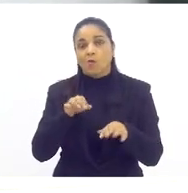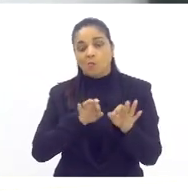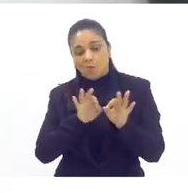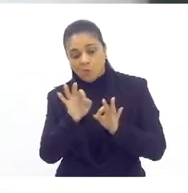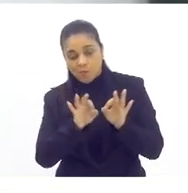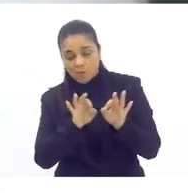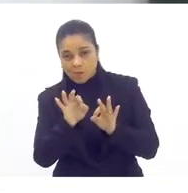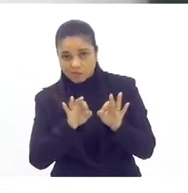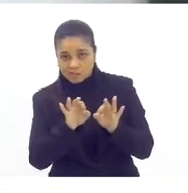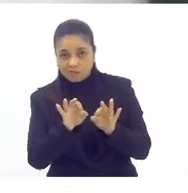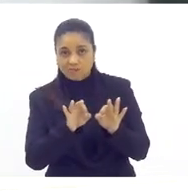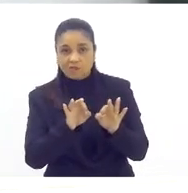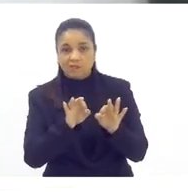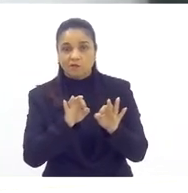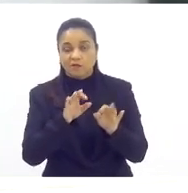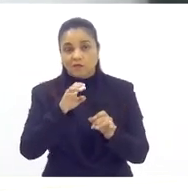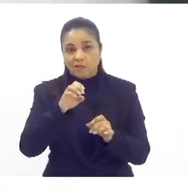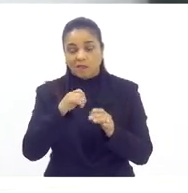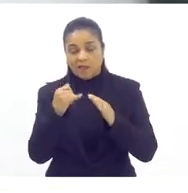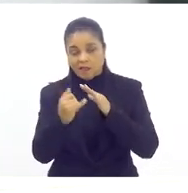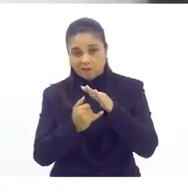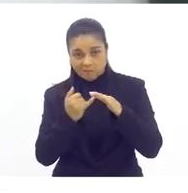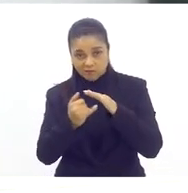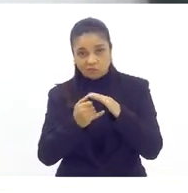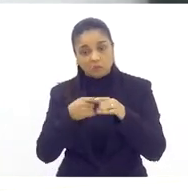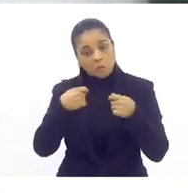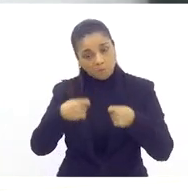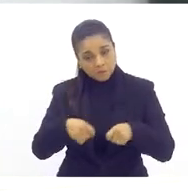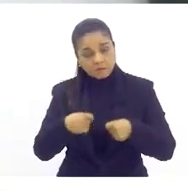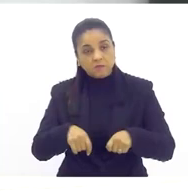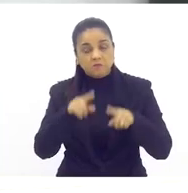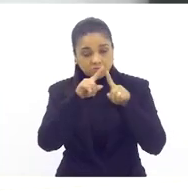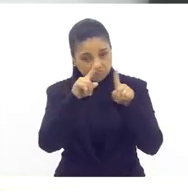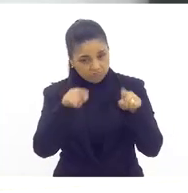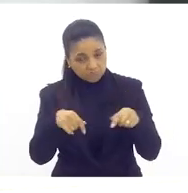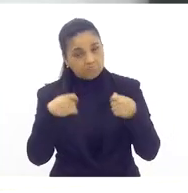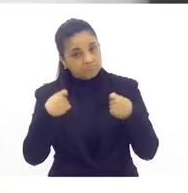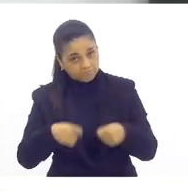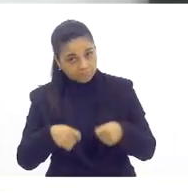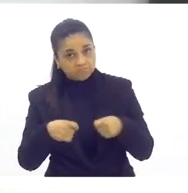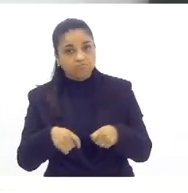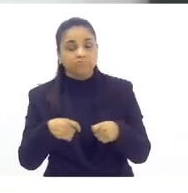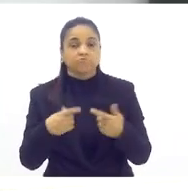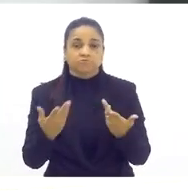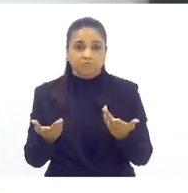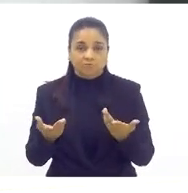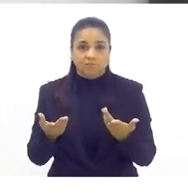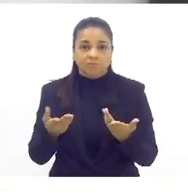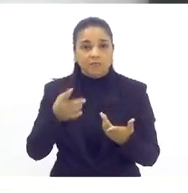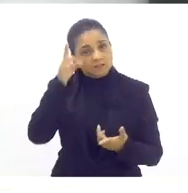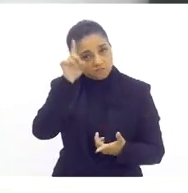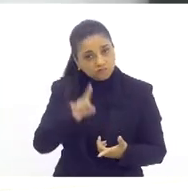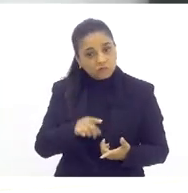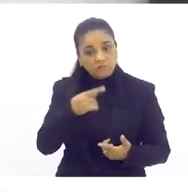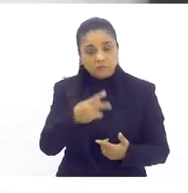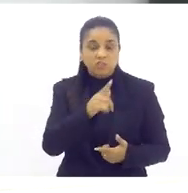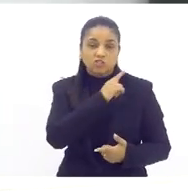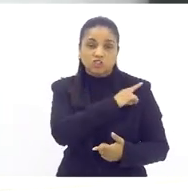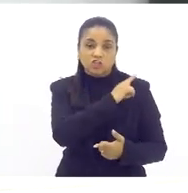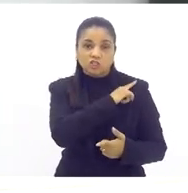estratégico de longo prazo os nossos servidores precisam e merecem uma gestão que lhe dê